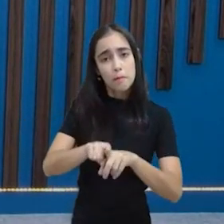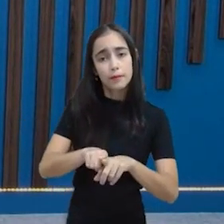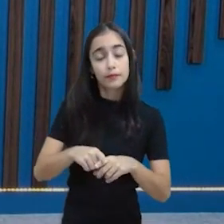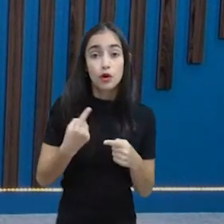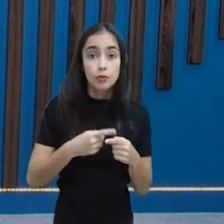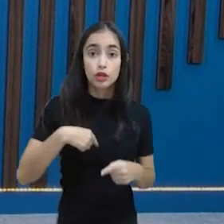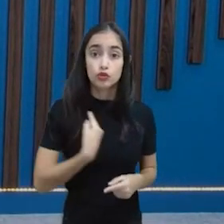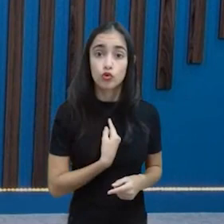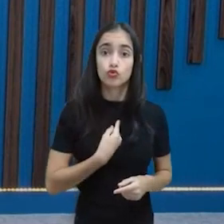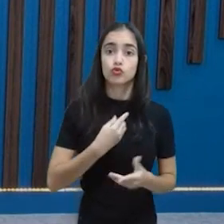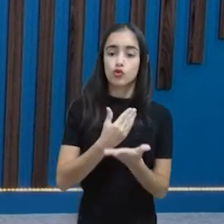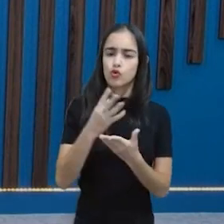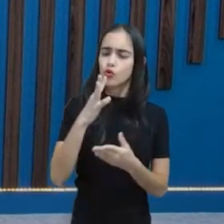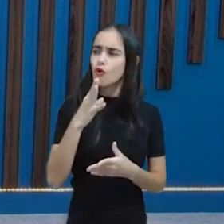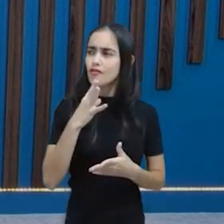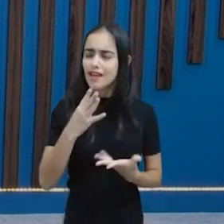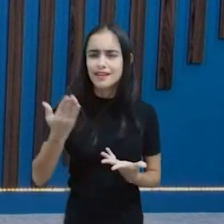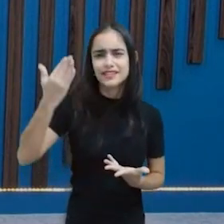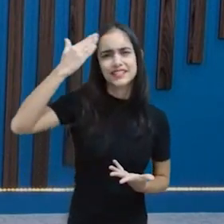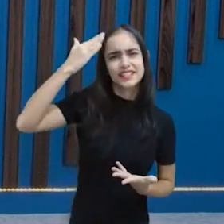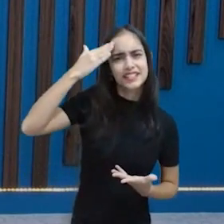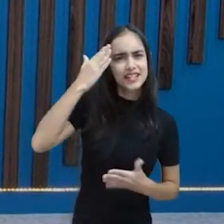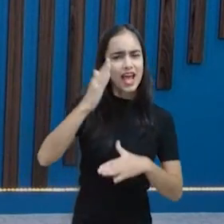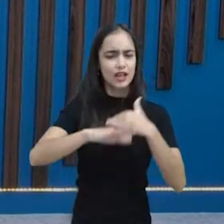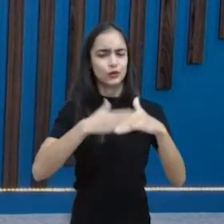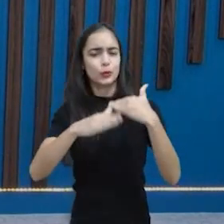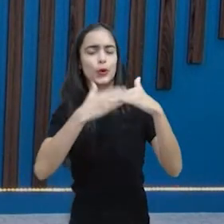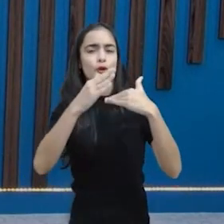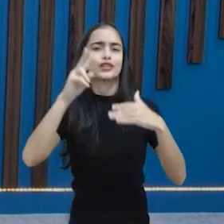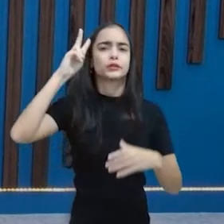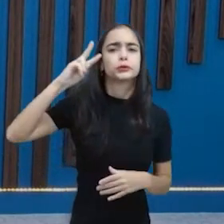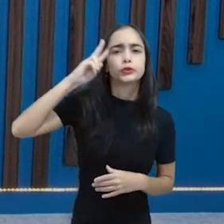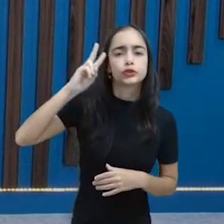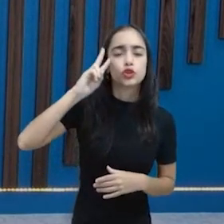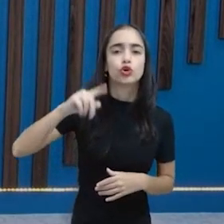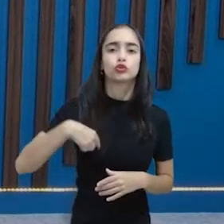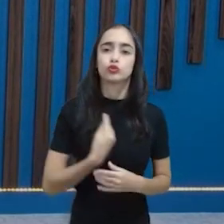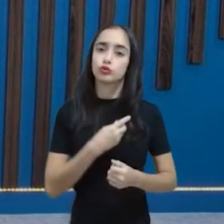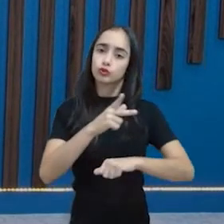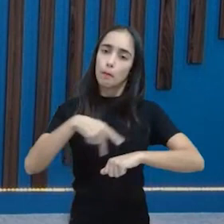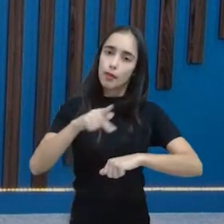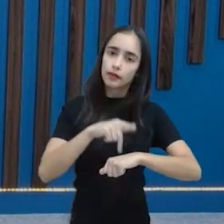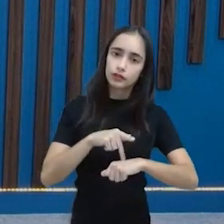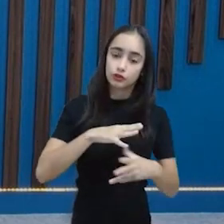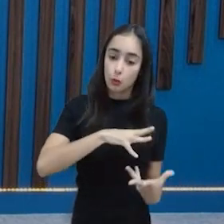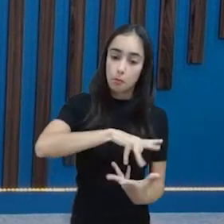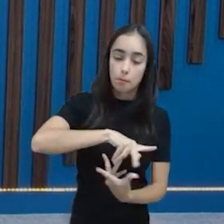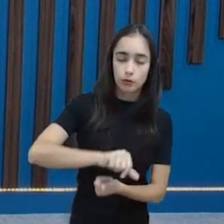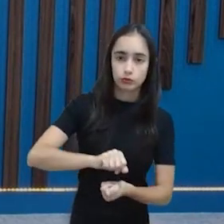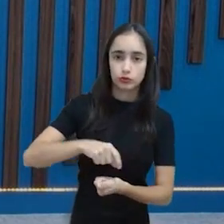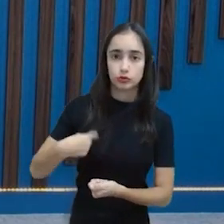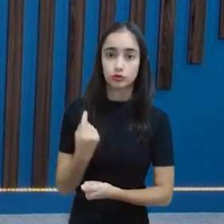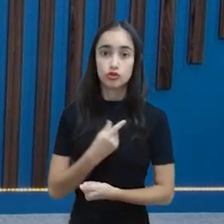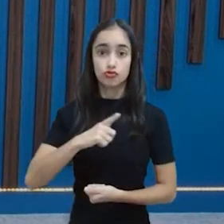a história, que a gente entende sobre os processos históricos do nosso país, do mundo, a